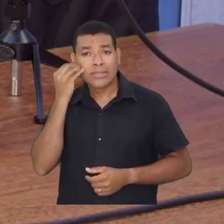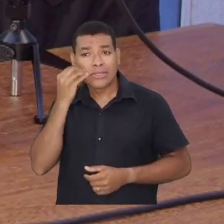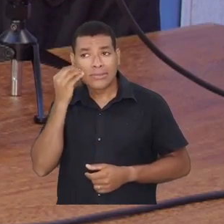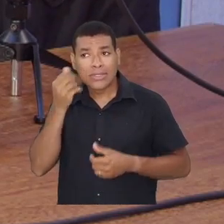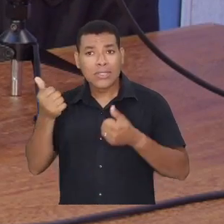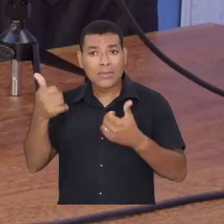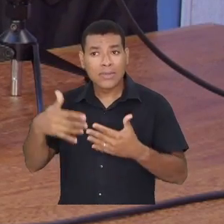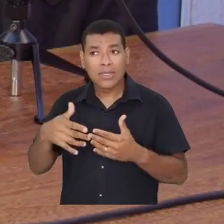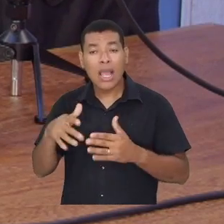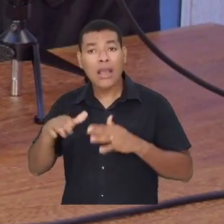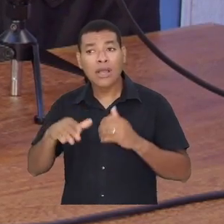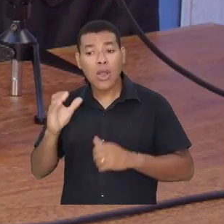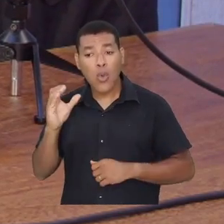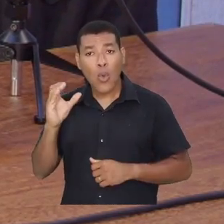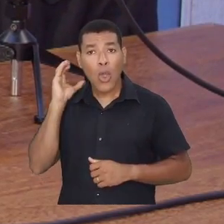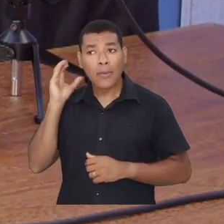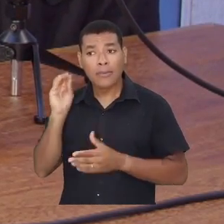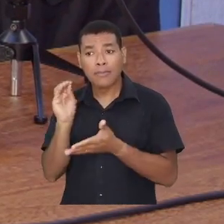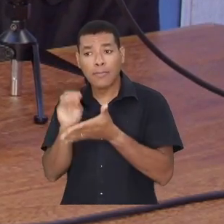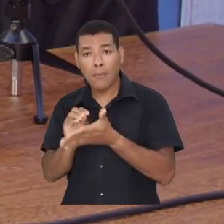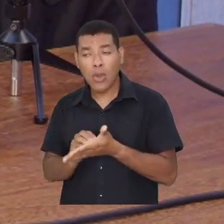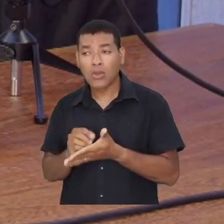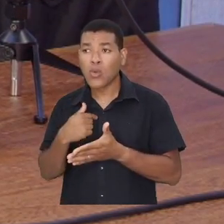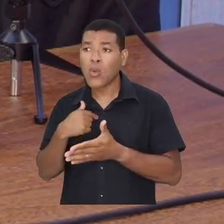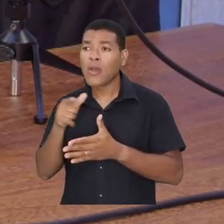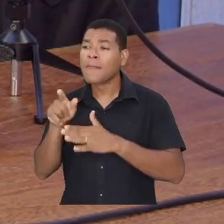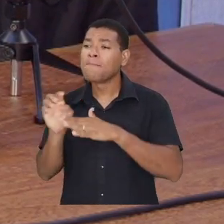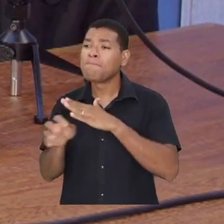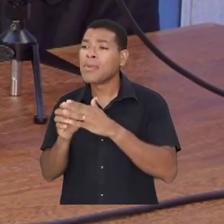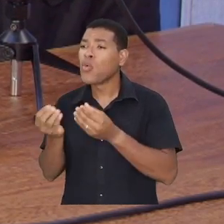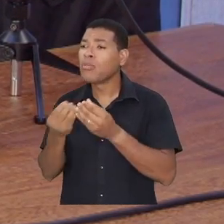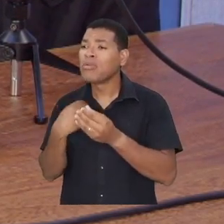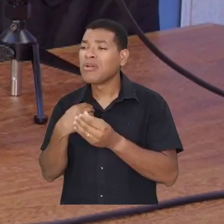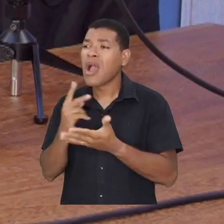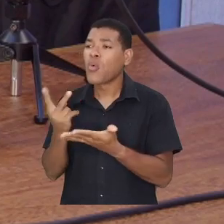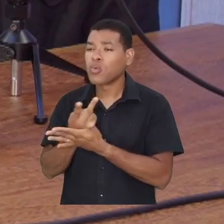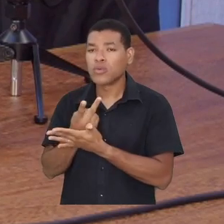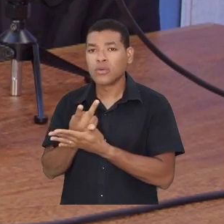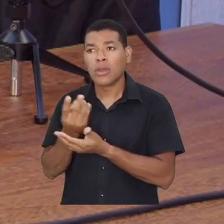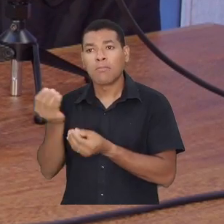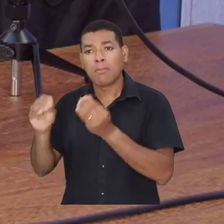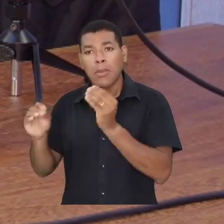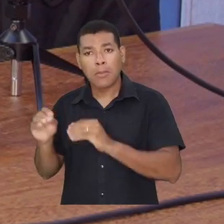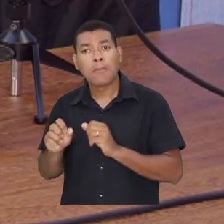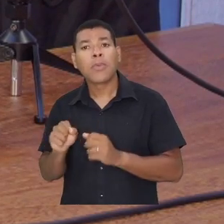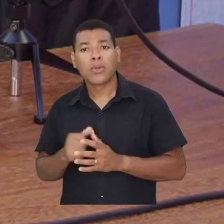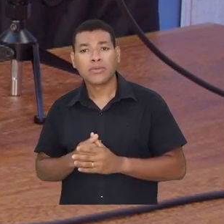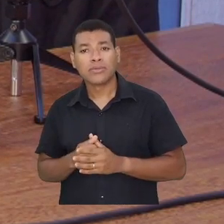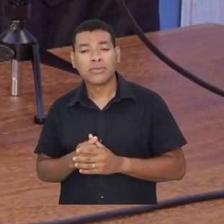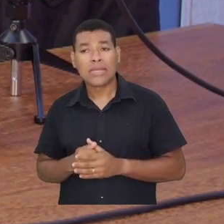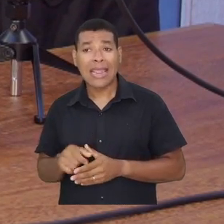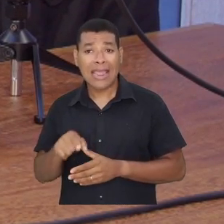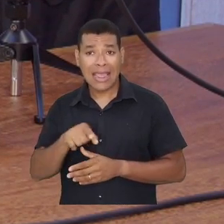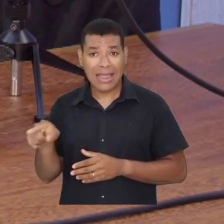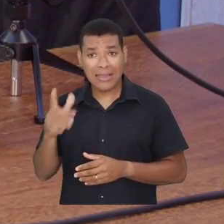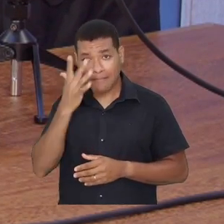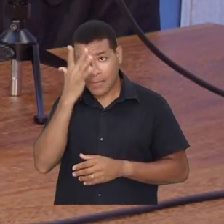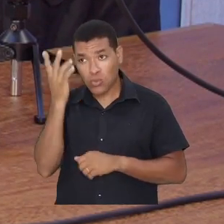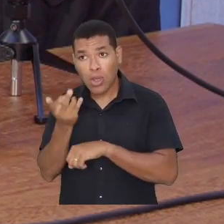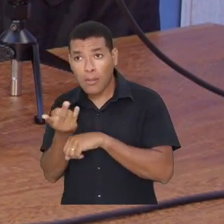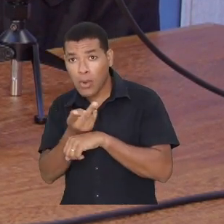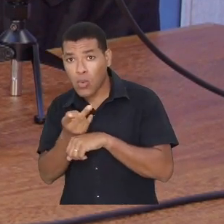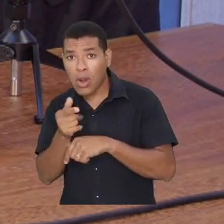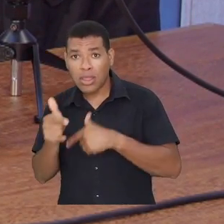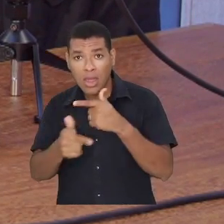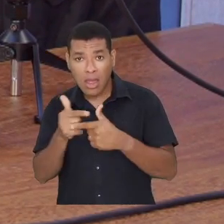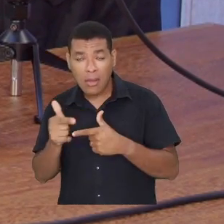ou anonimamente naquela empresa. E isso é um fator, muitas vezes as pessoas quando estão buscando